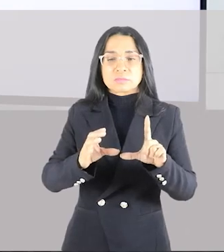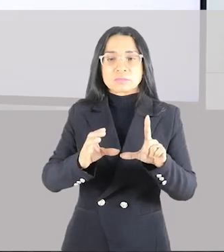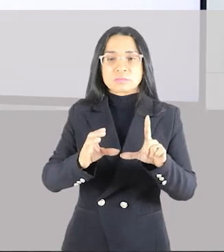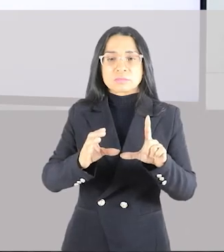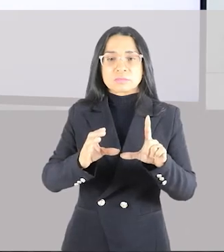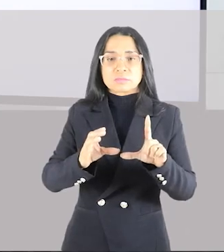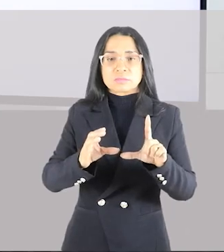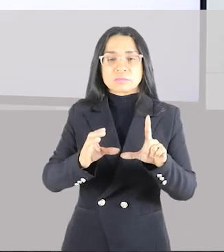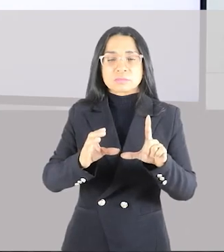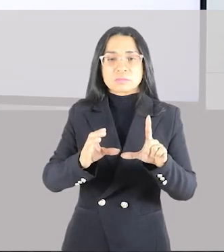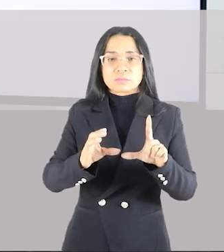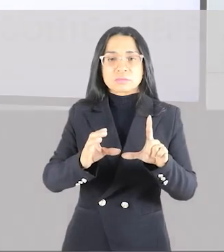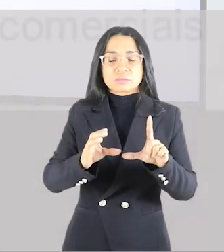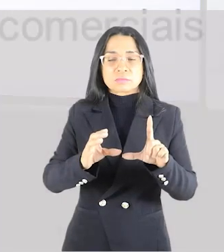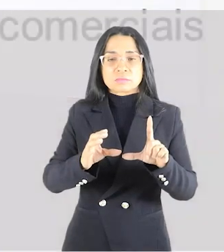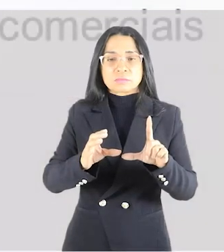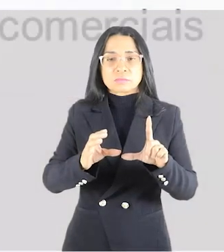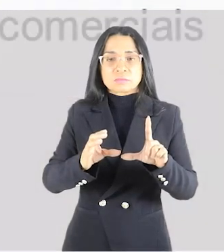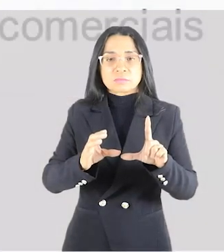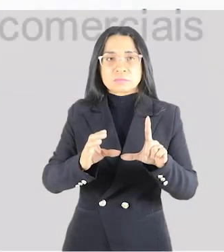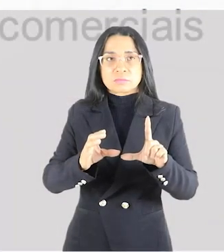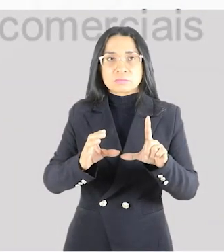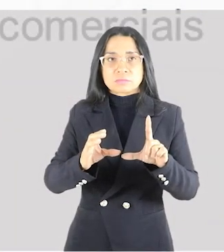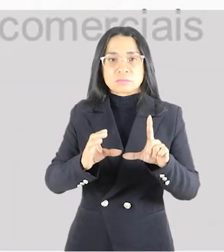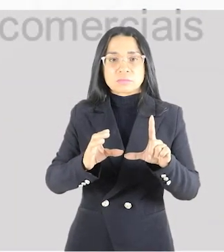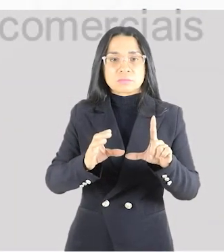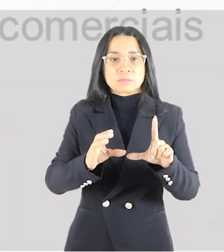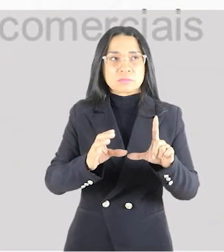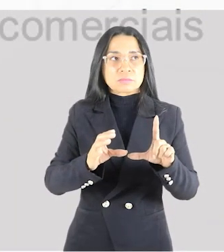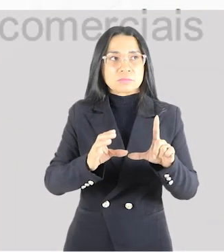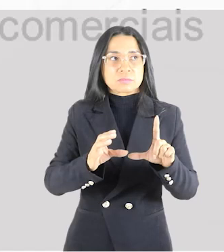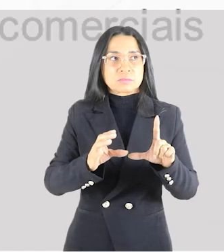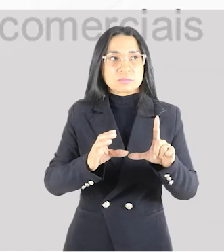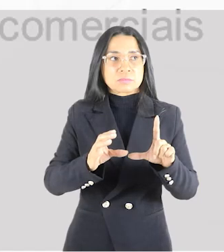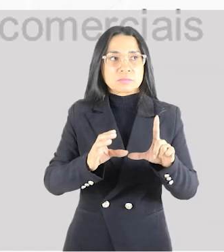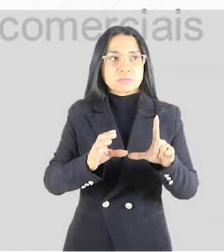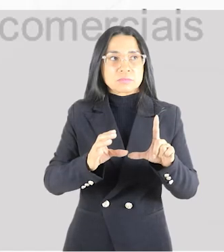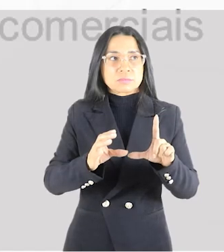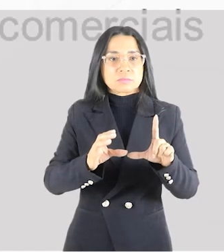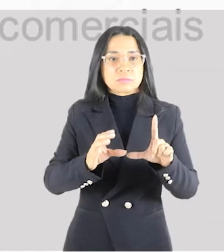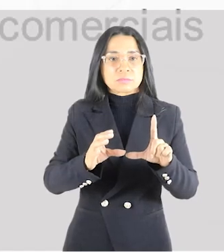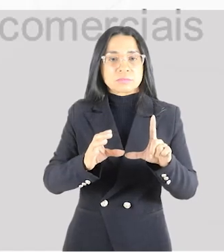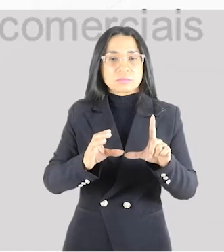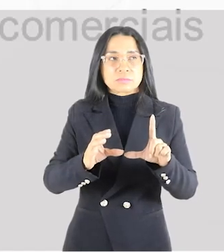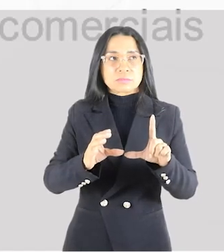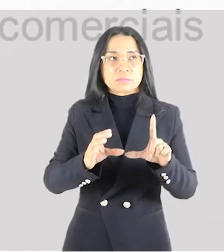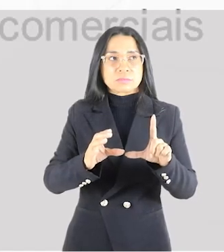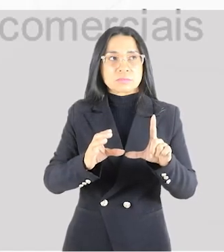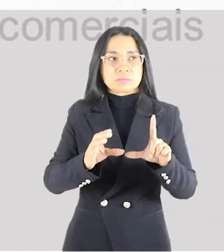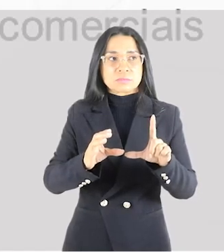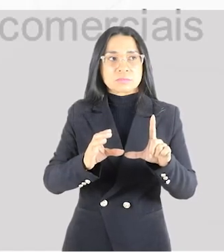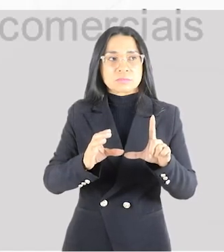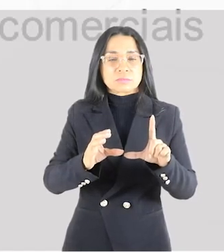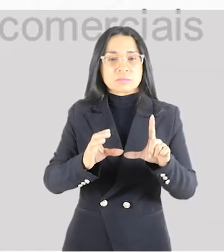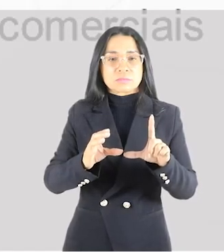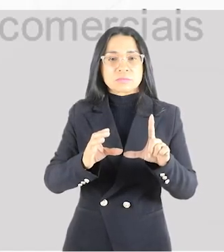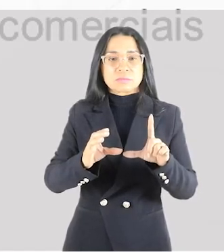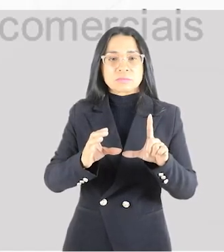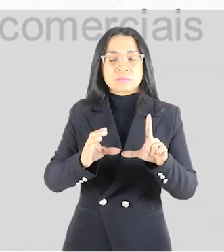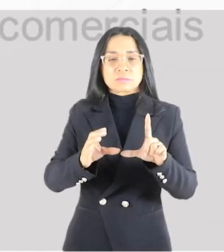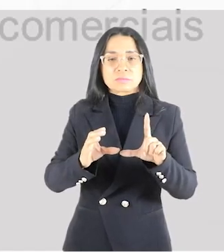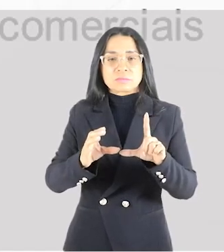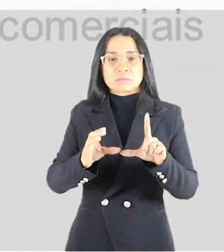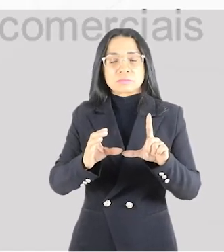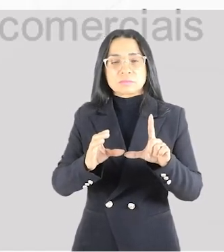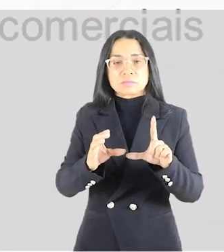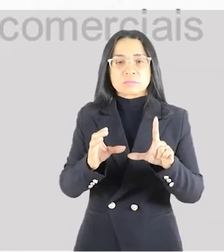letra C. O principal instrumento de poder das camadas populares era constituído pelo Estado, que assegurava o seu